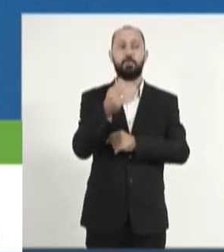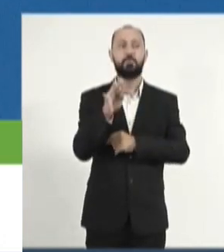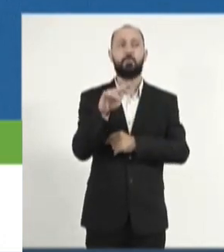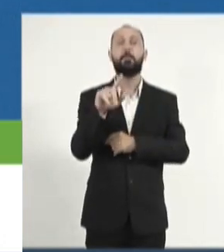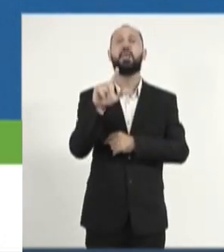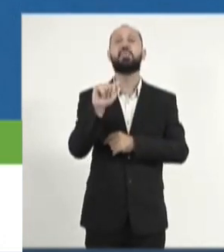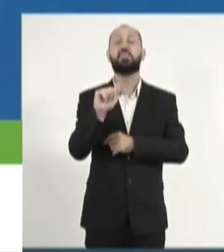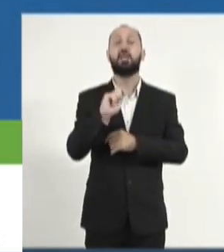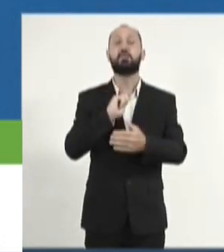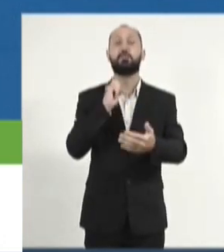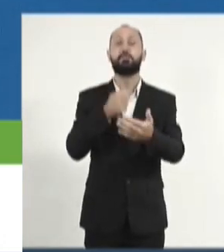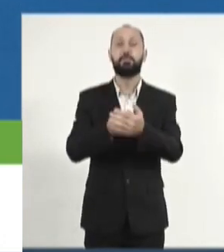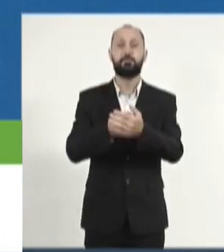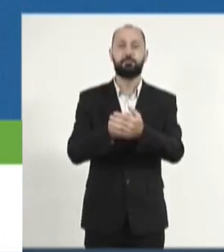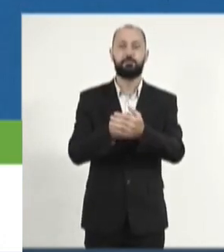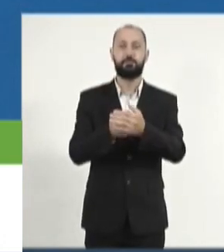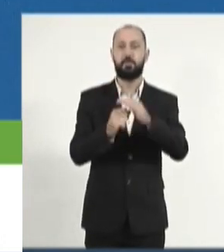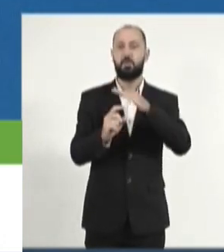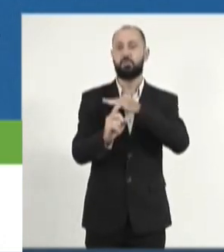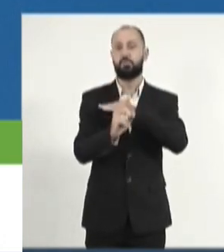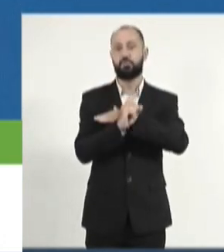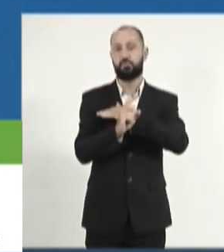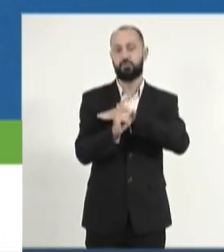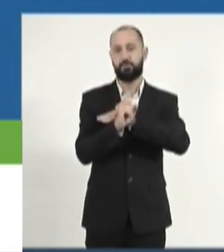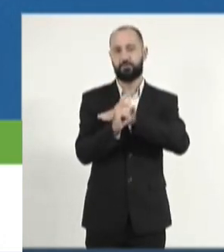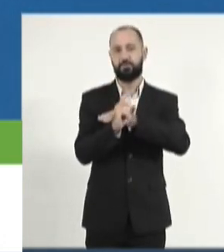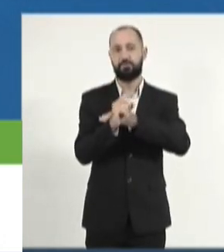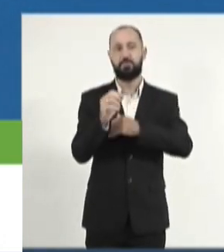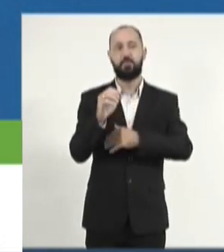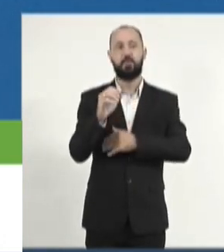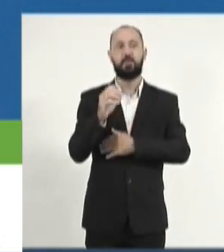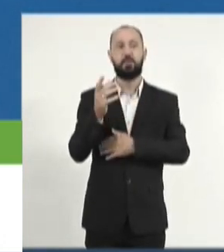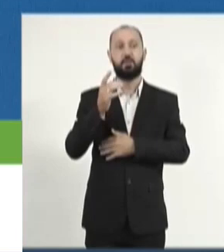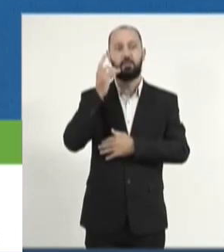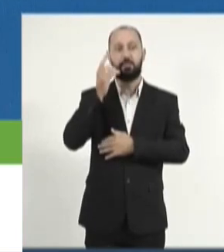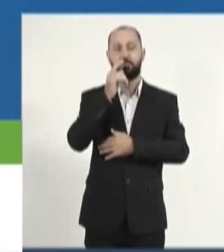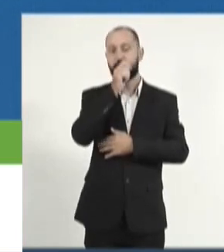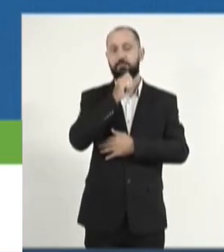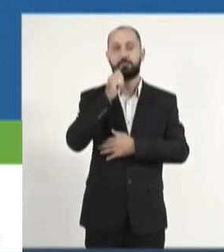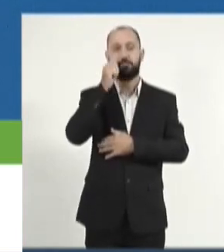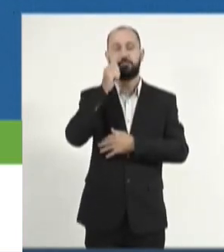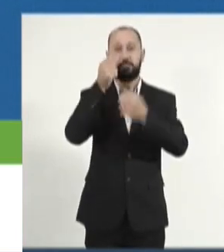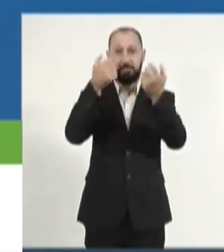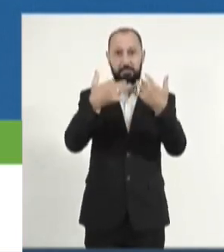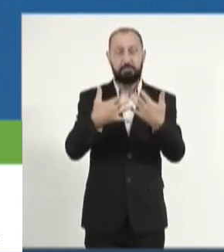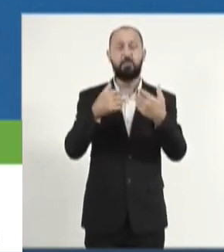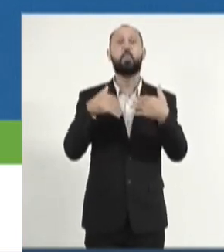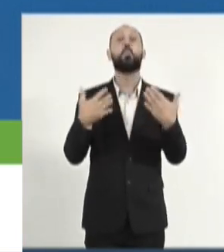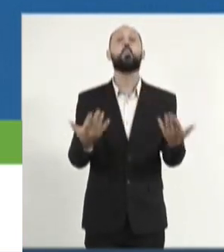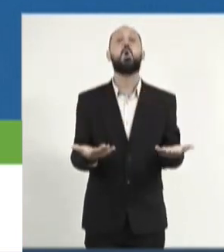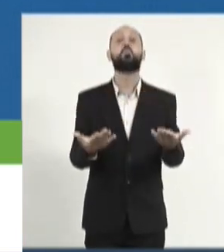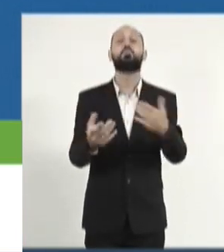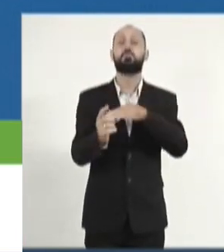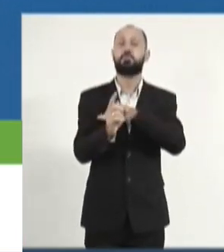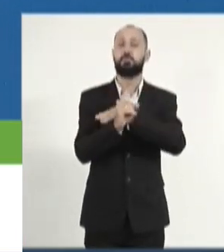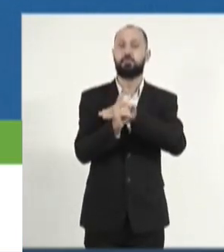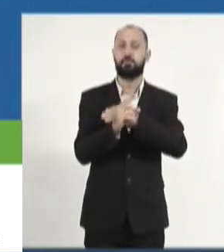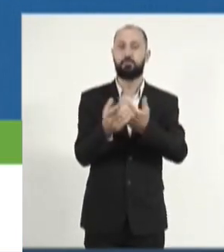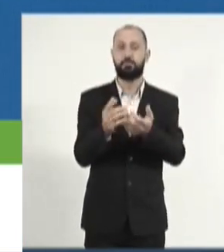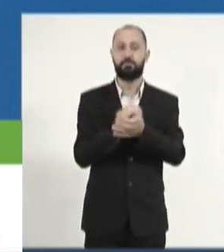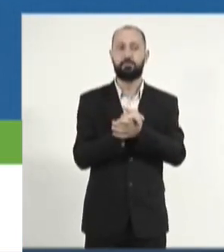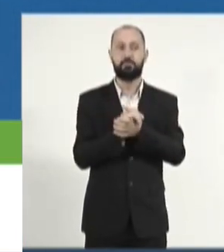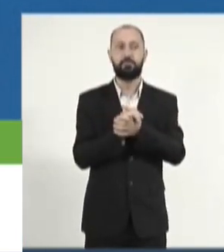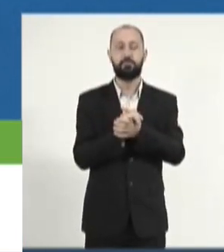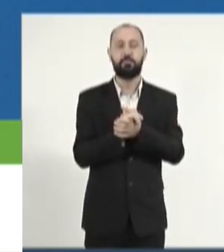uma taxa de serviço, deputado Antônio Vaz, sem especificar que tipo de serviço é esse. Quer dizer,